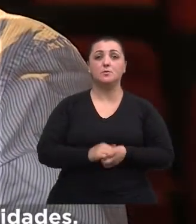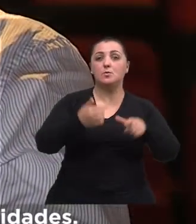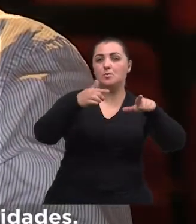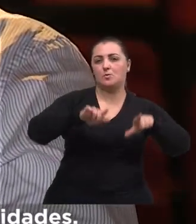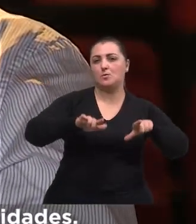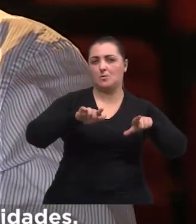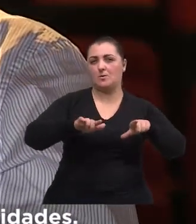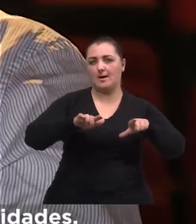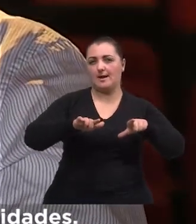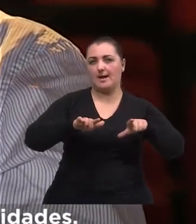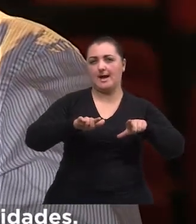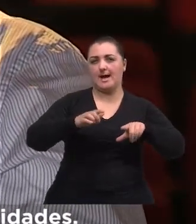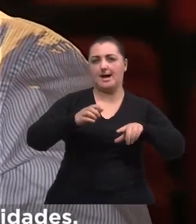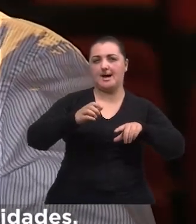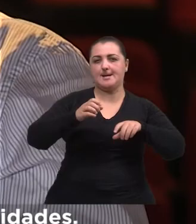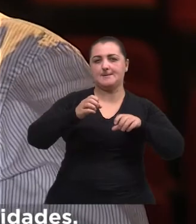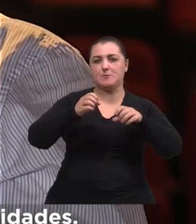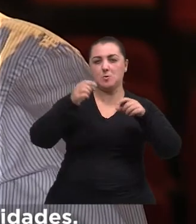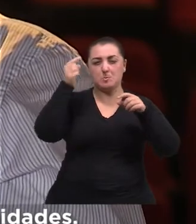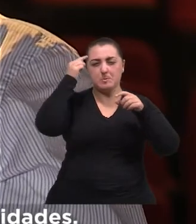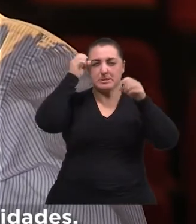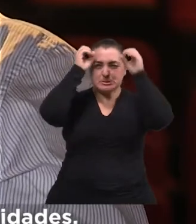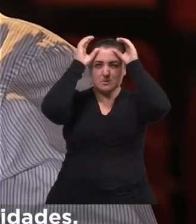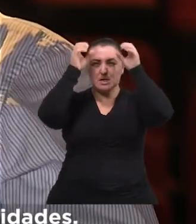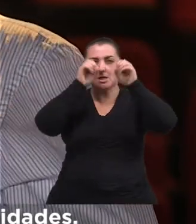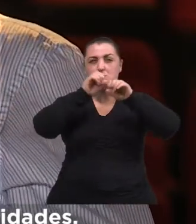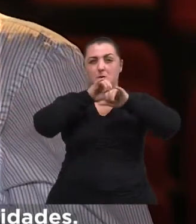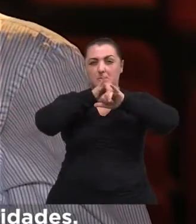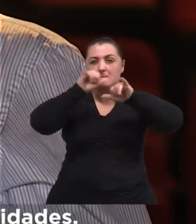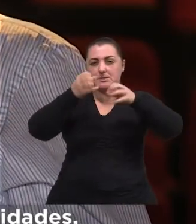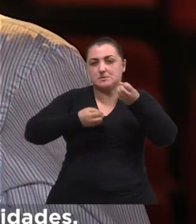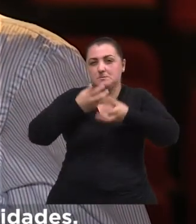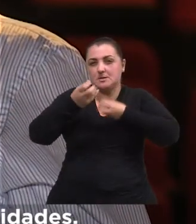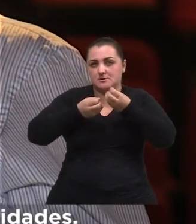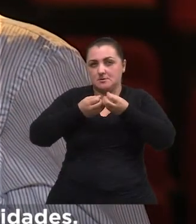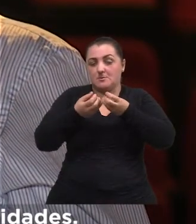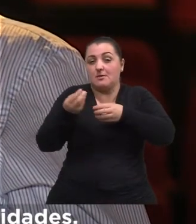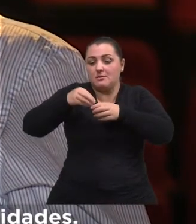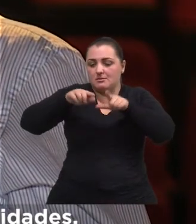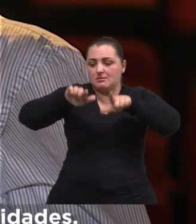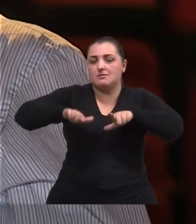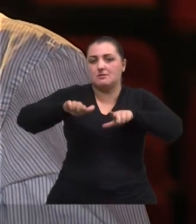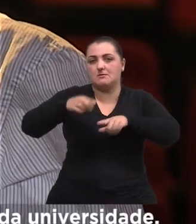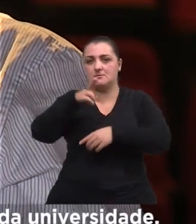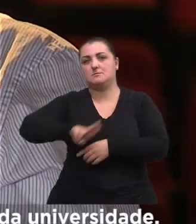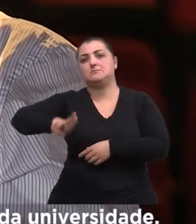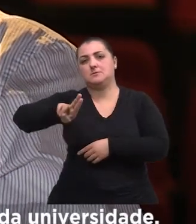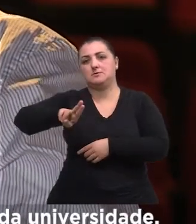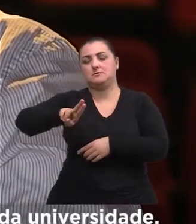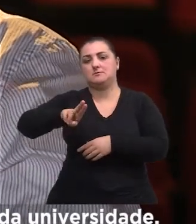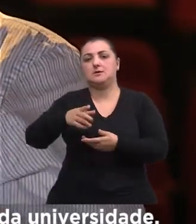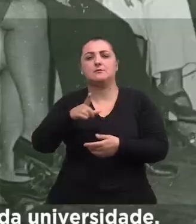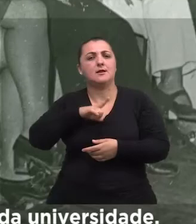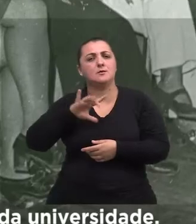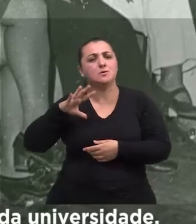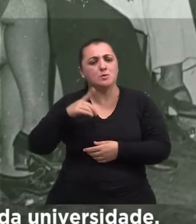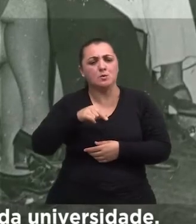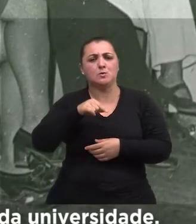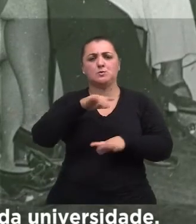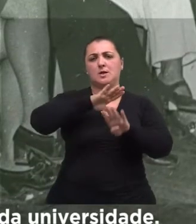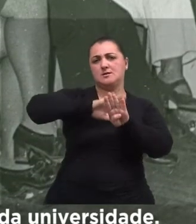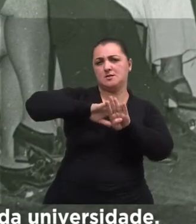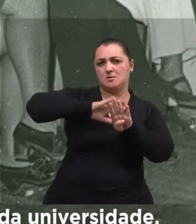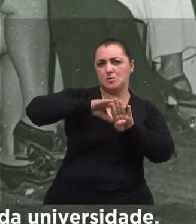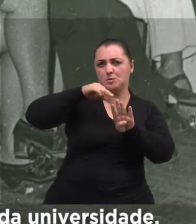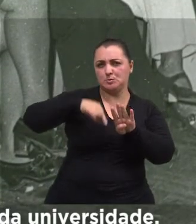Porque o lugar da expressão do pensamento é dentro das universidades, não é? Então, lá tem todas